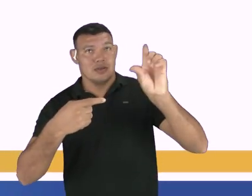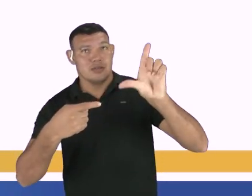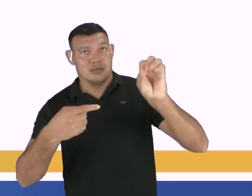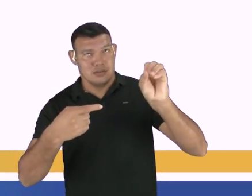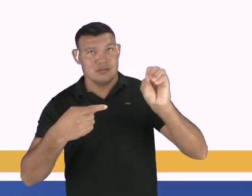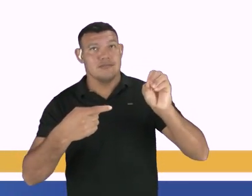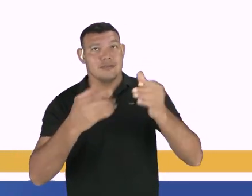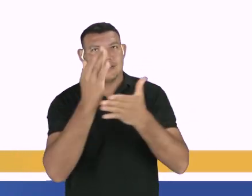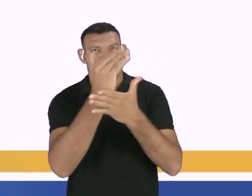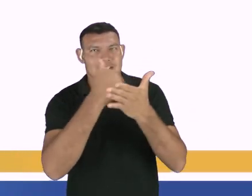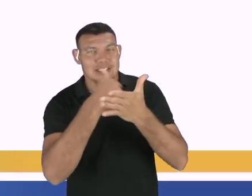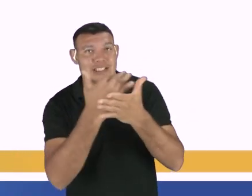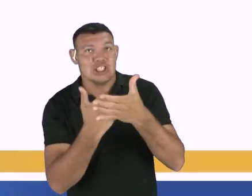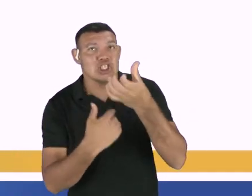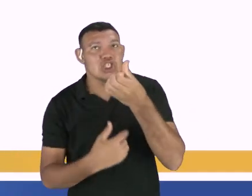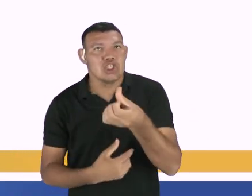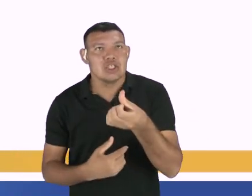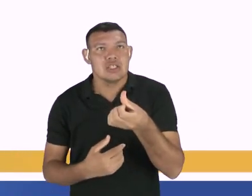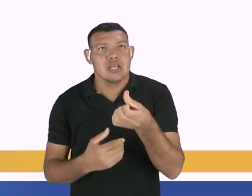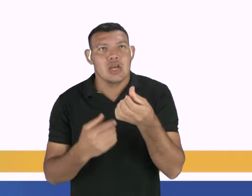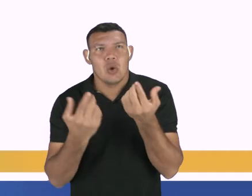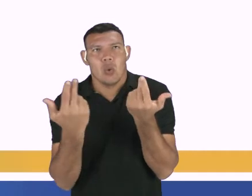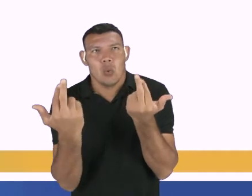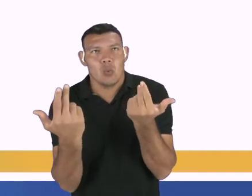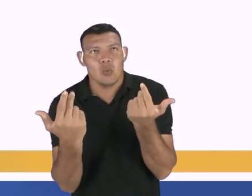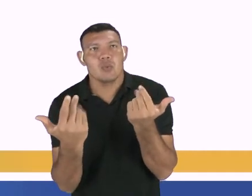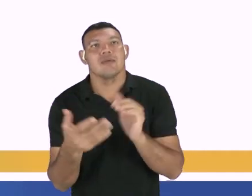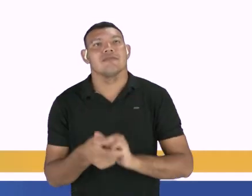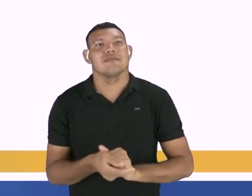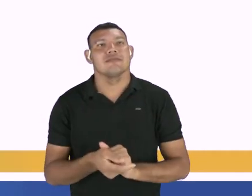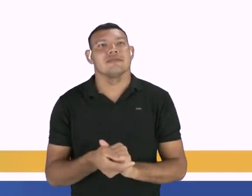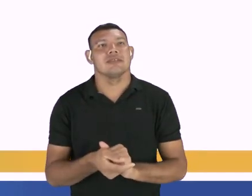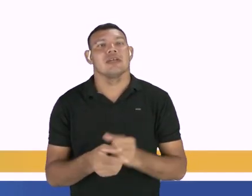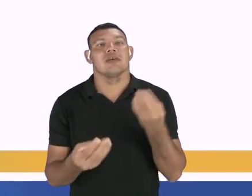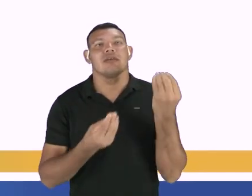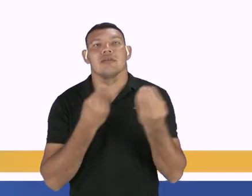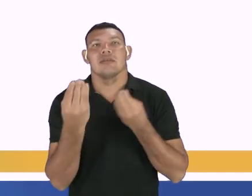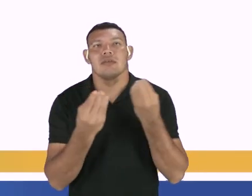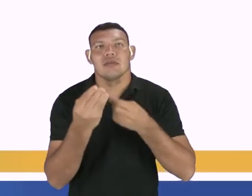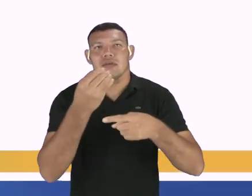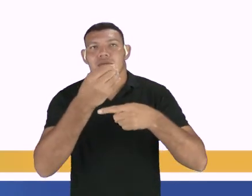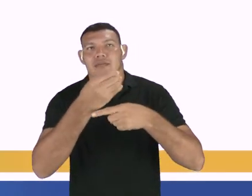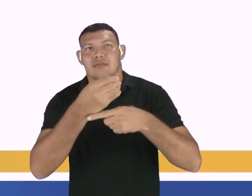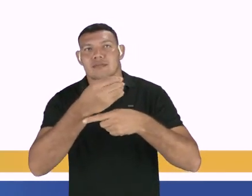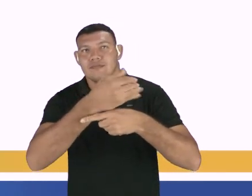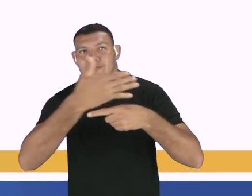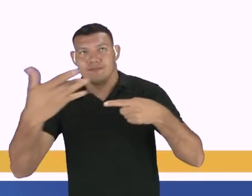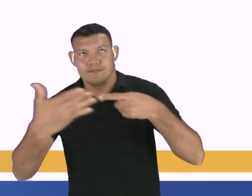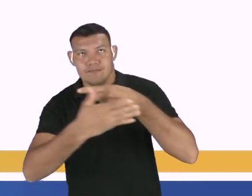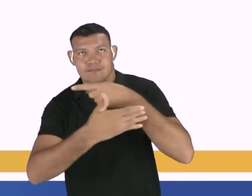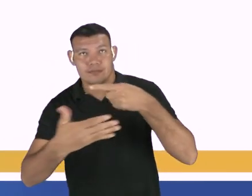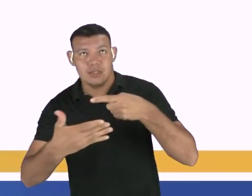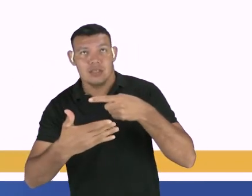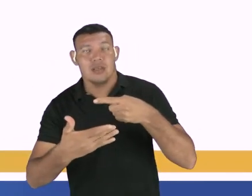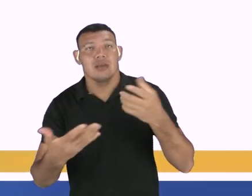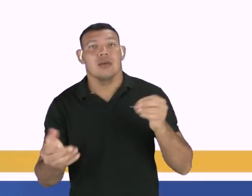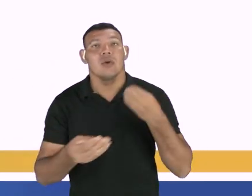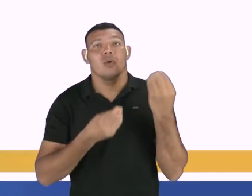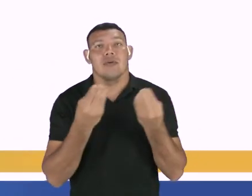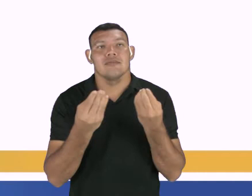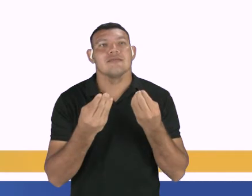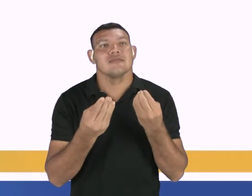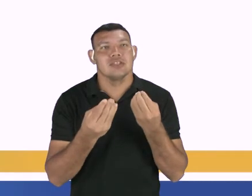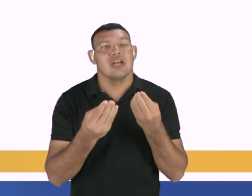saber a fração que representa cada parte dessa divisão, basta que a gente faça a divisão de 1/4 por